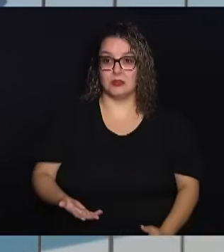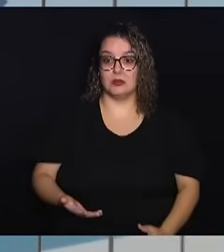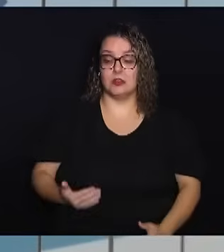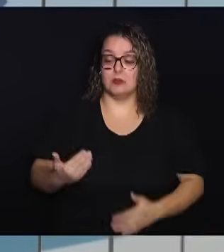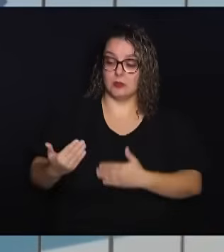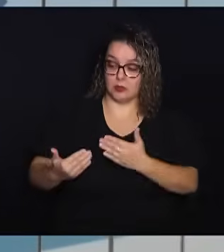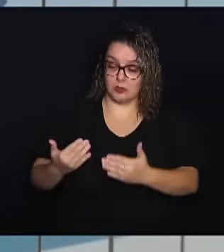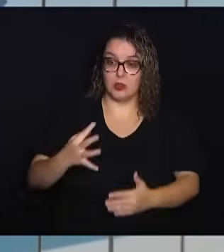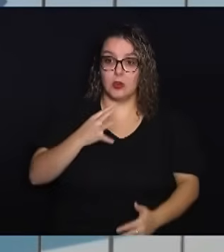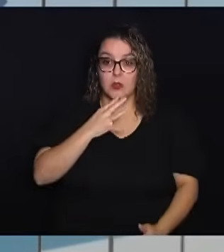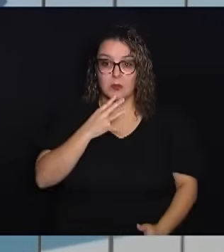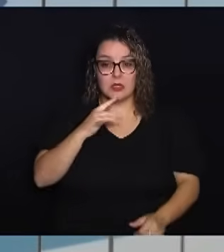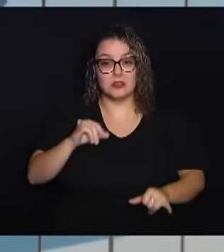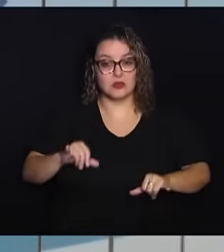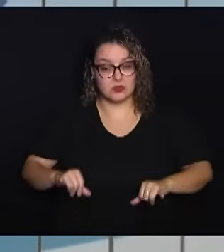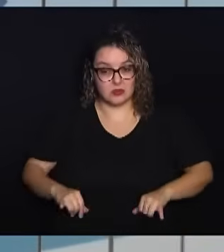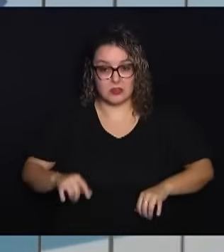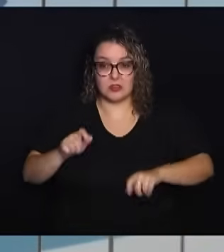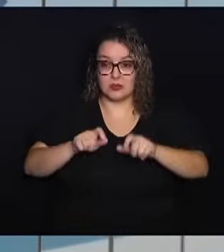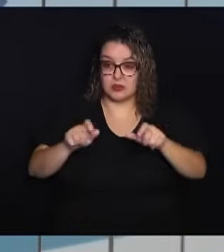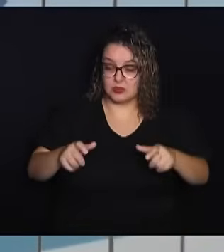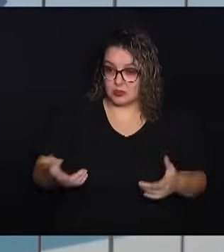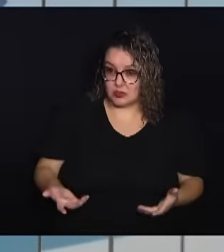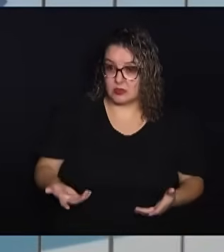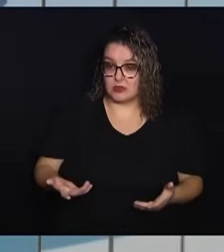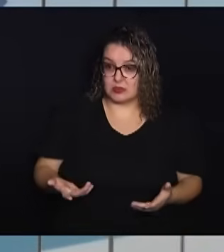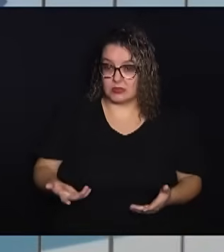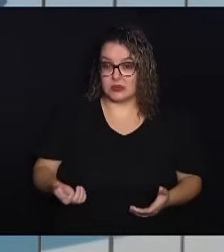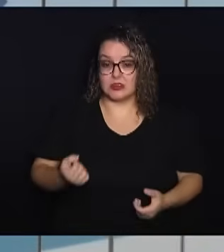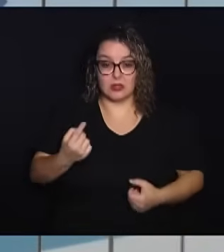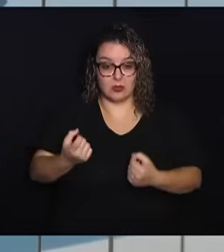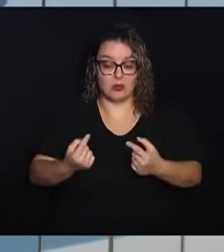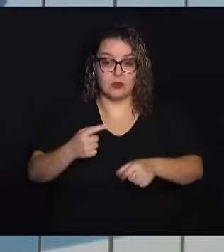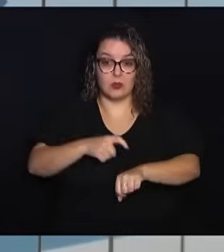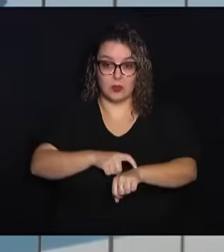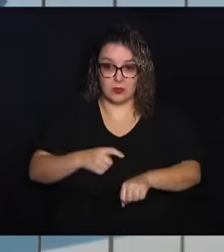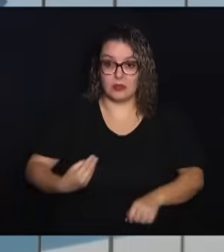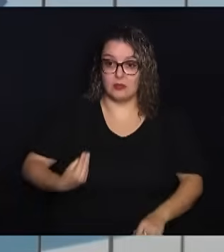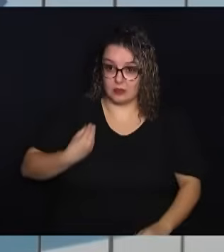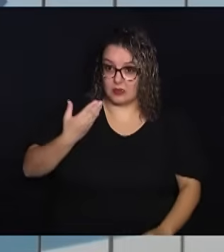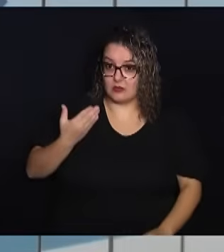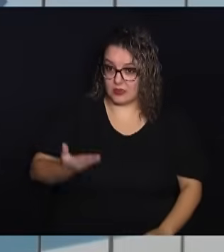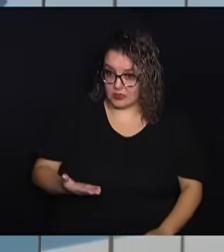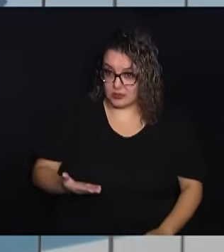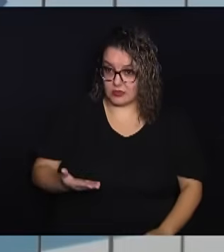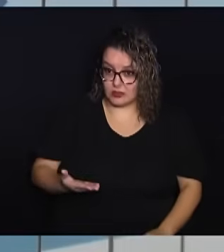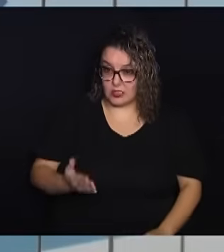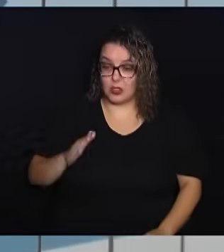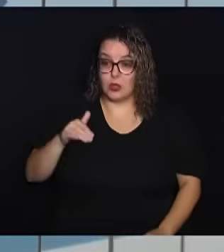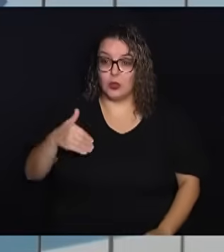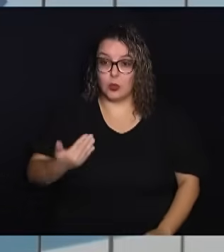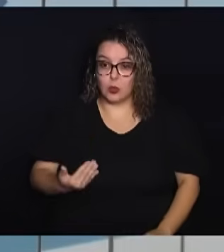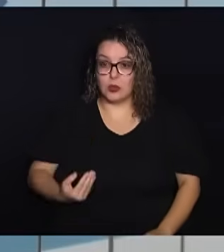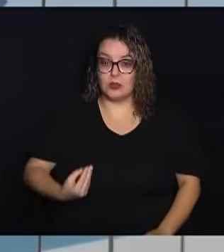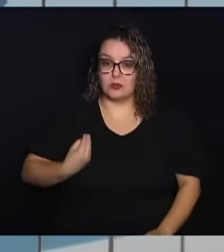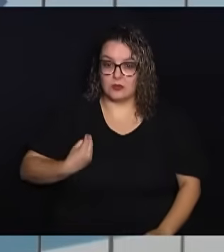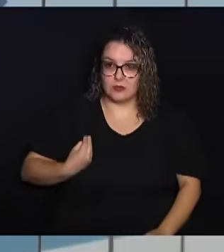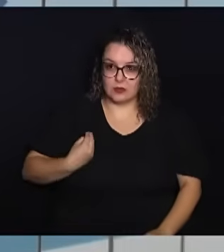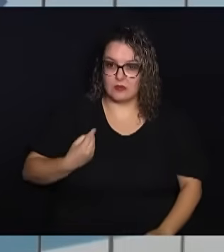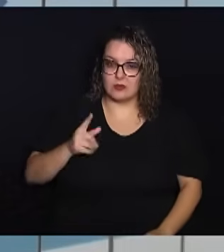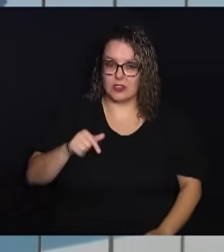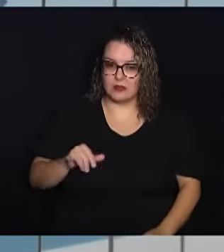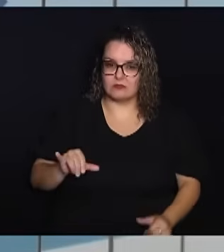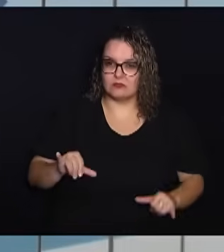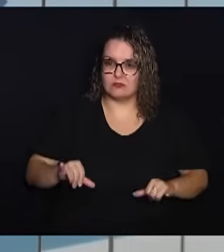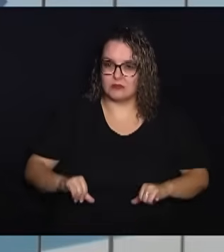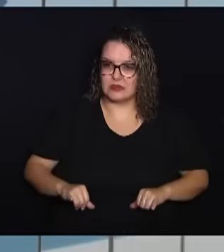esse tipo de dor e que todas as pessoas em algum momento vai passar por isso, quando você passa é uma dor que de